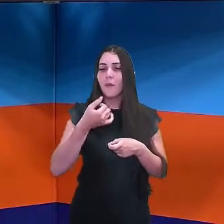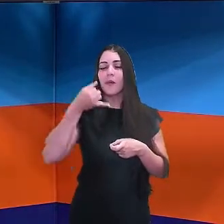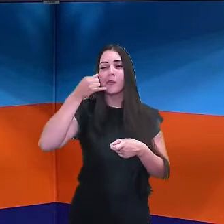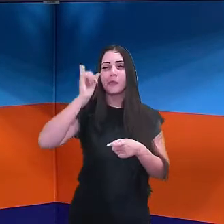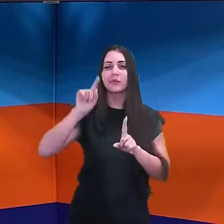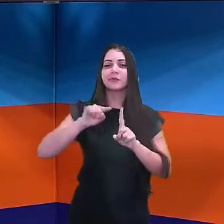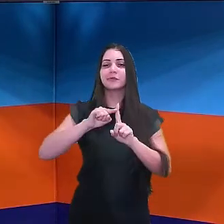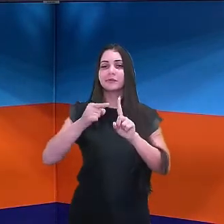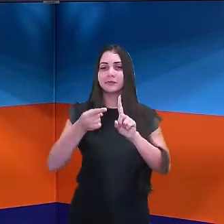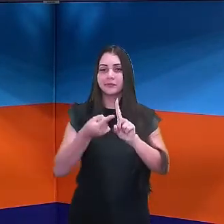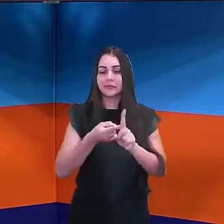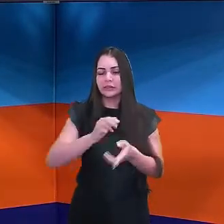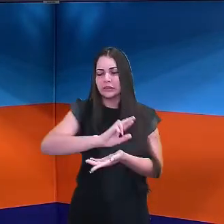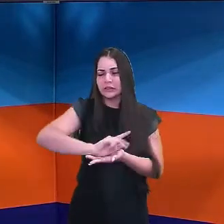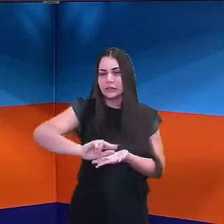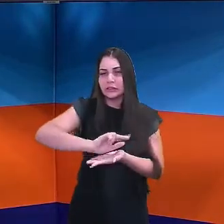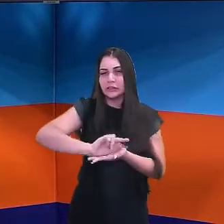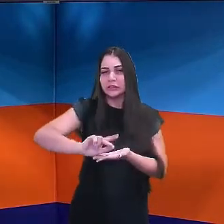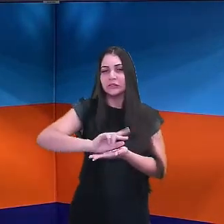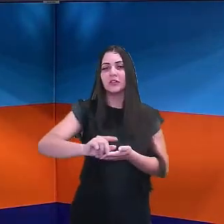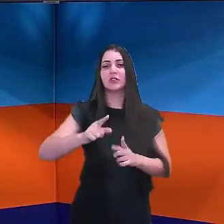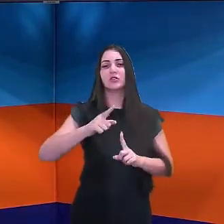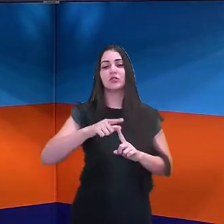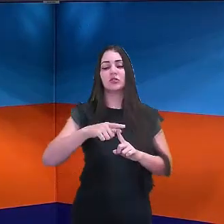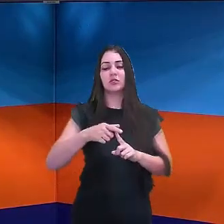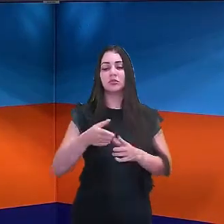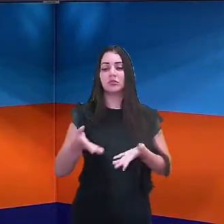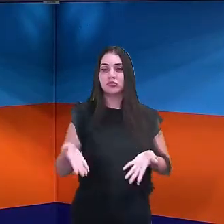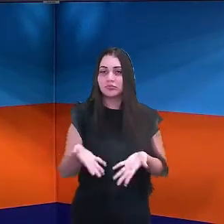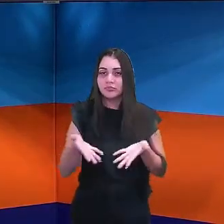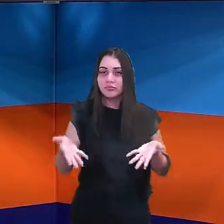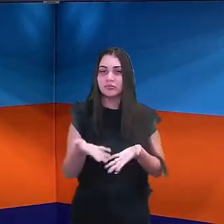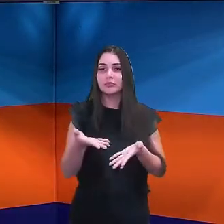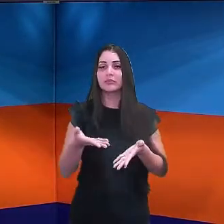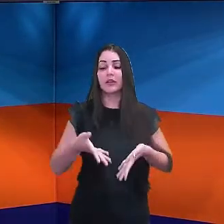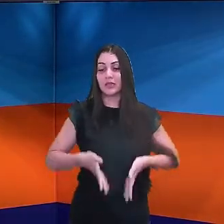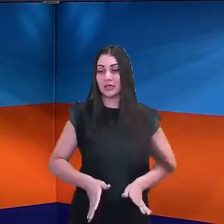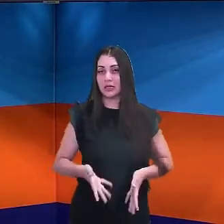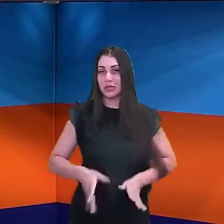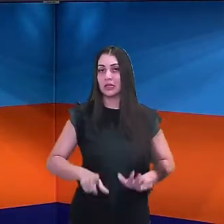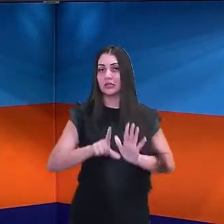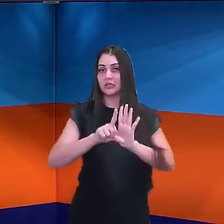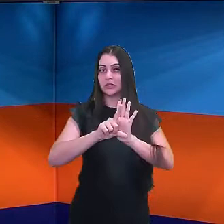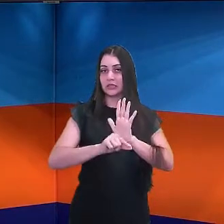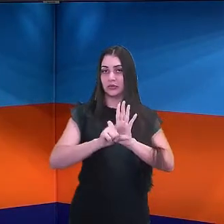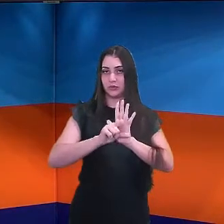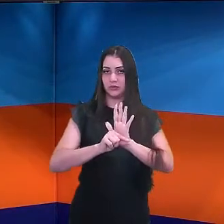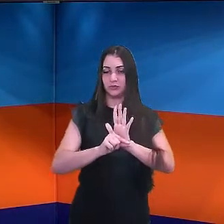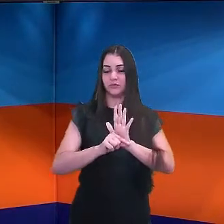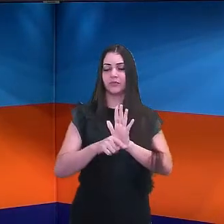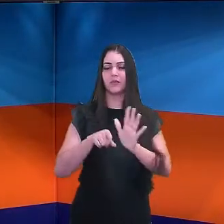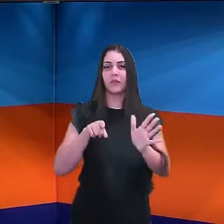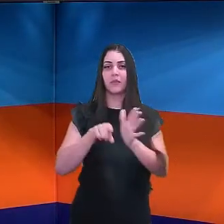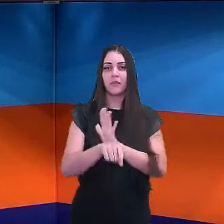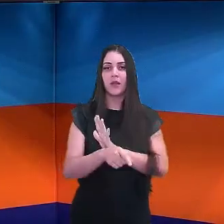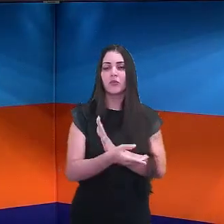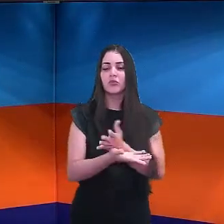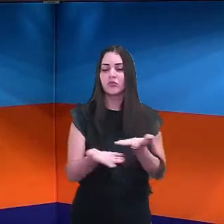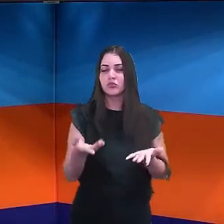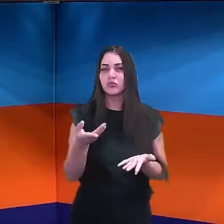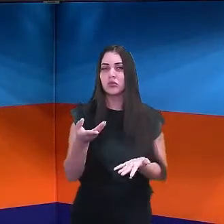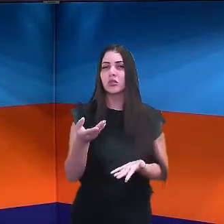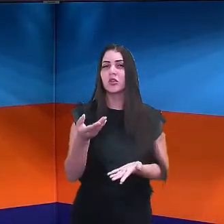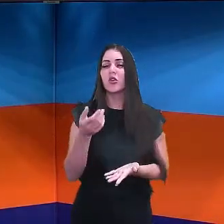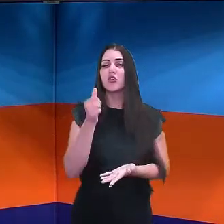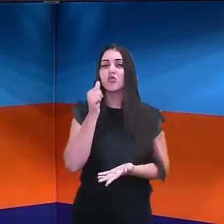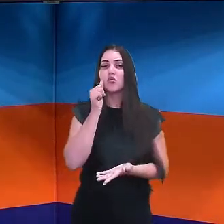entendeu? Então, vários fatores vieram a contribuir para essa taxa de natalidade diminuir. Pergunta a sua avó, por